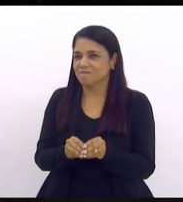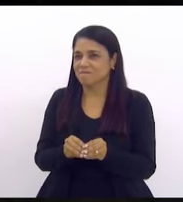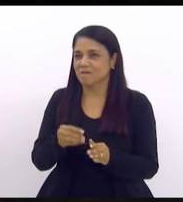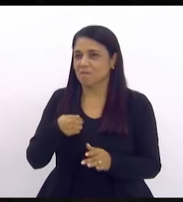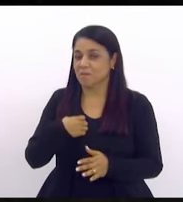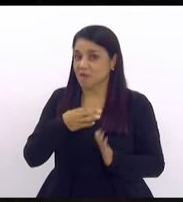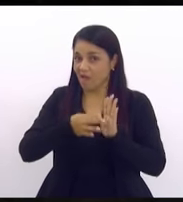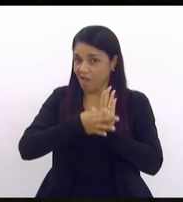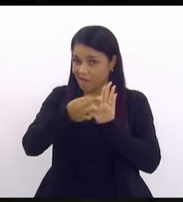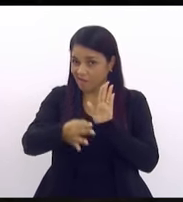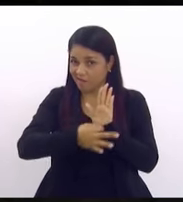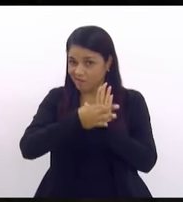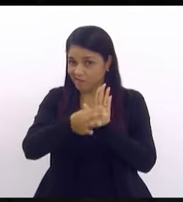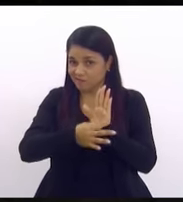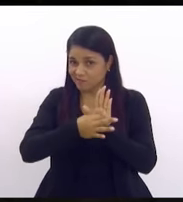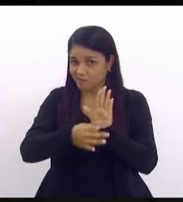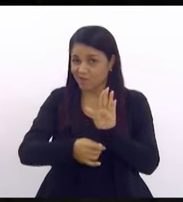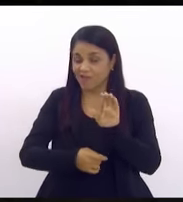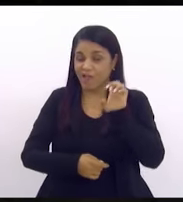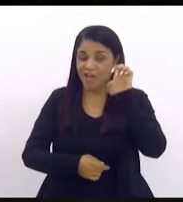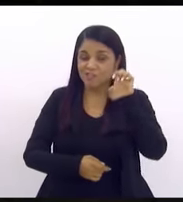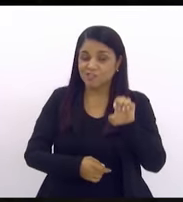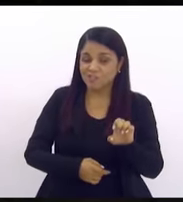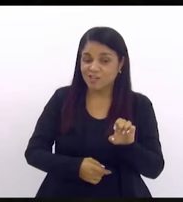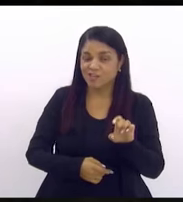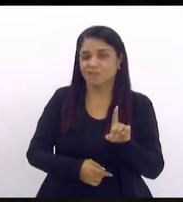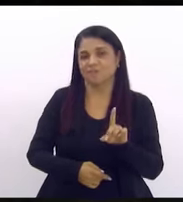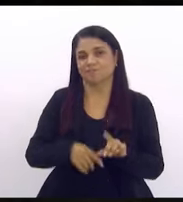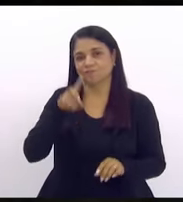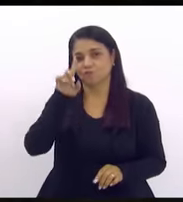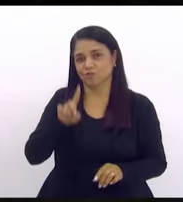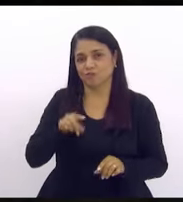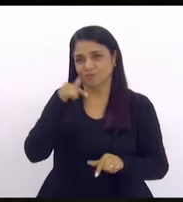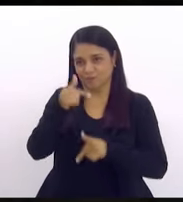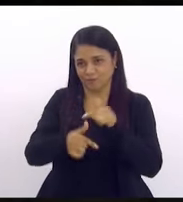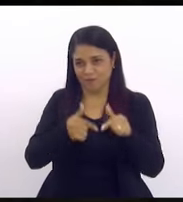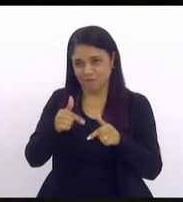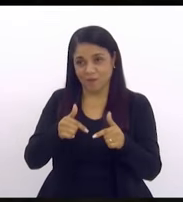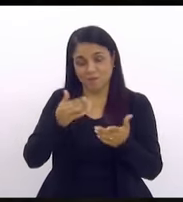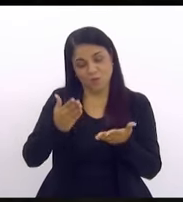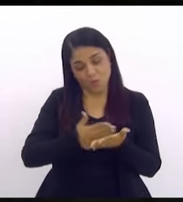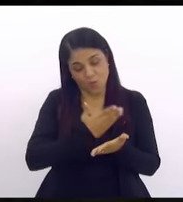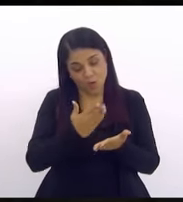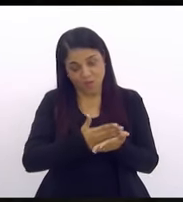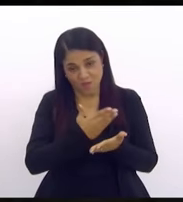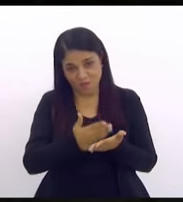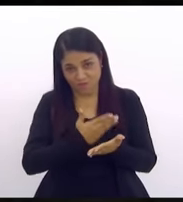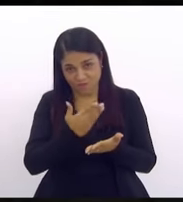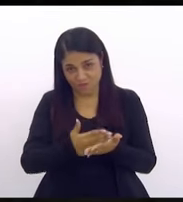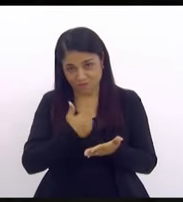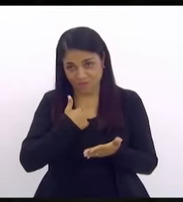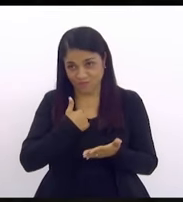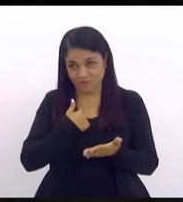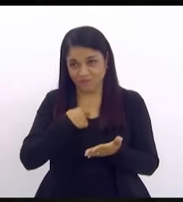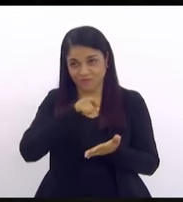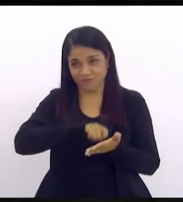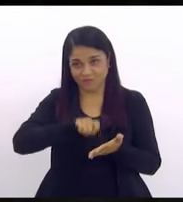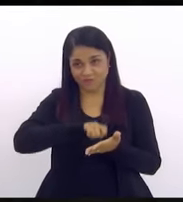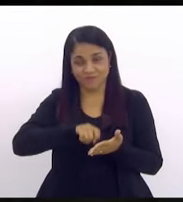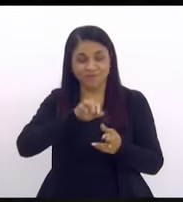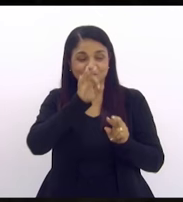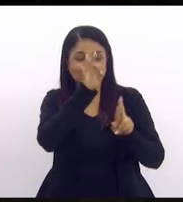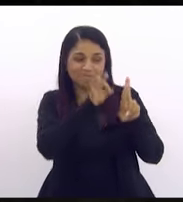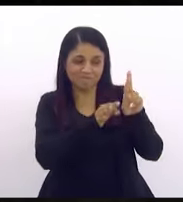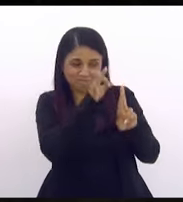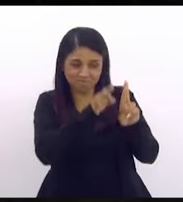crítica também à esquerda no direito do trabalho que é até o livro que o o desembargador Alexandre